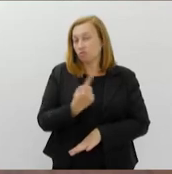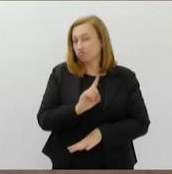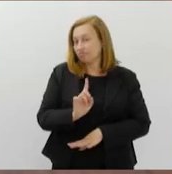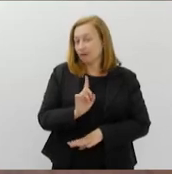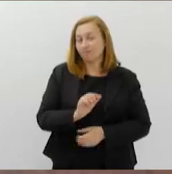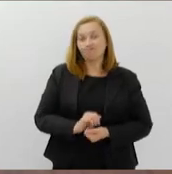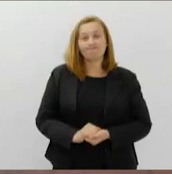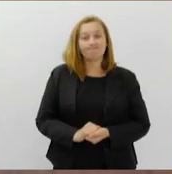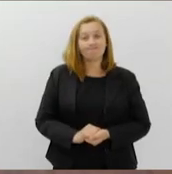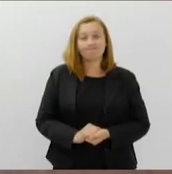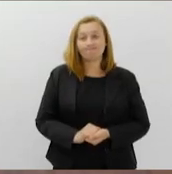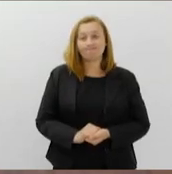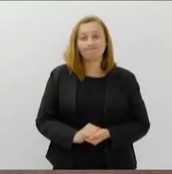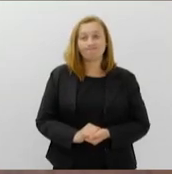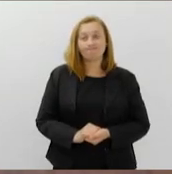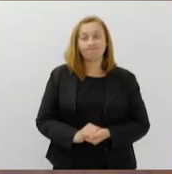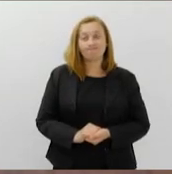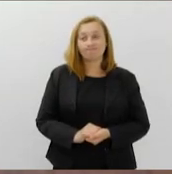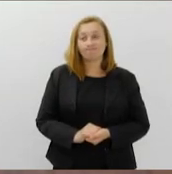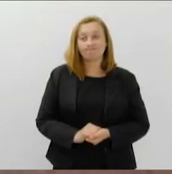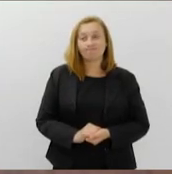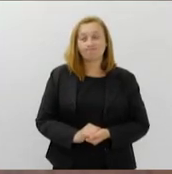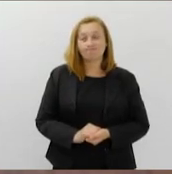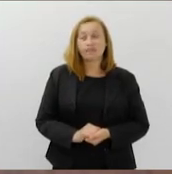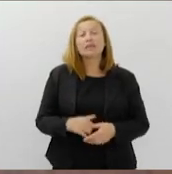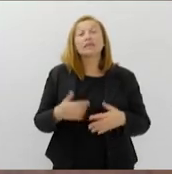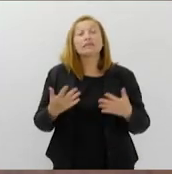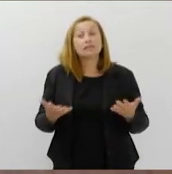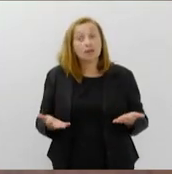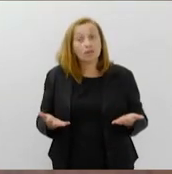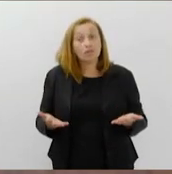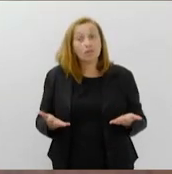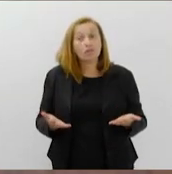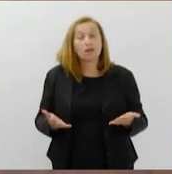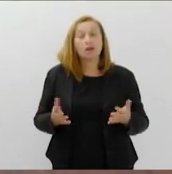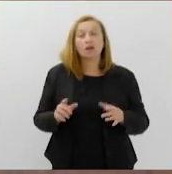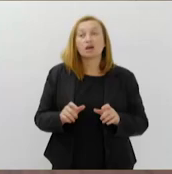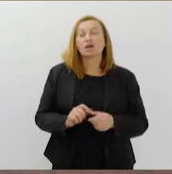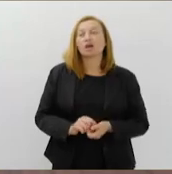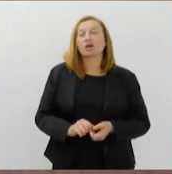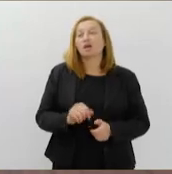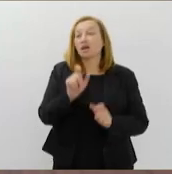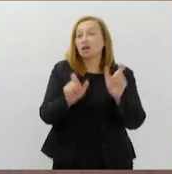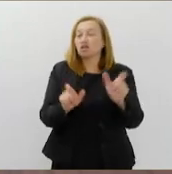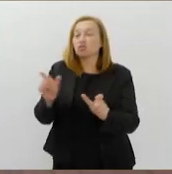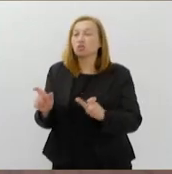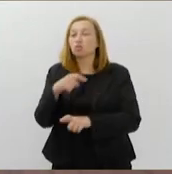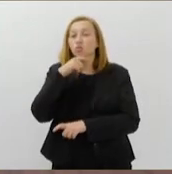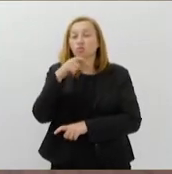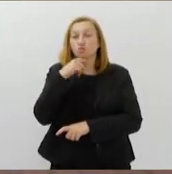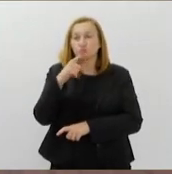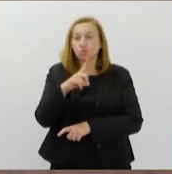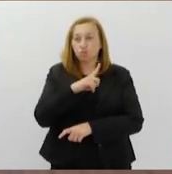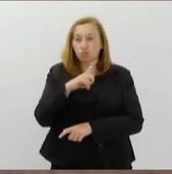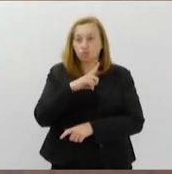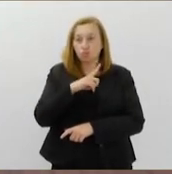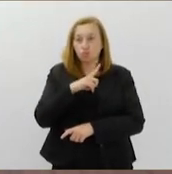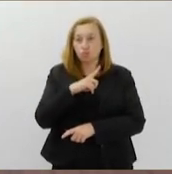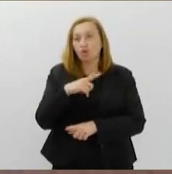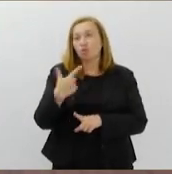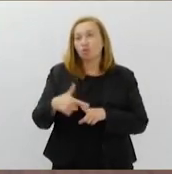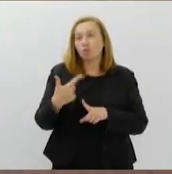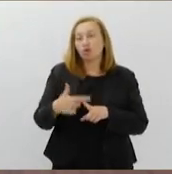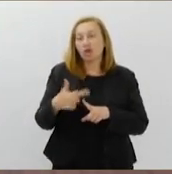Não está sobre isso, está sancionada. Então as pessoas estão com dúvida porque não estão acessando